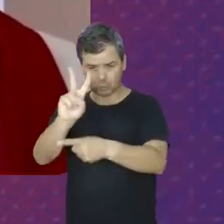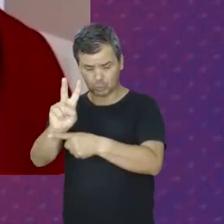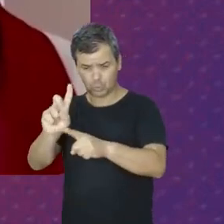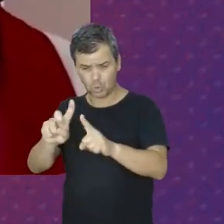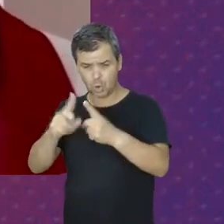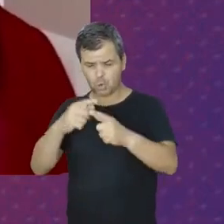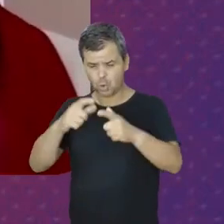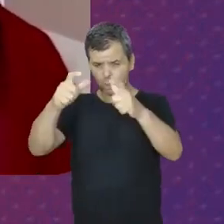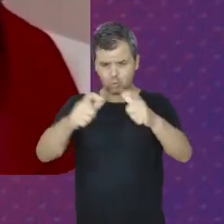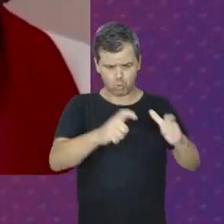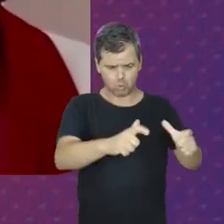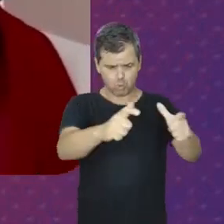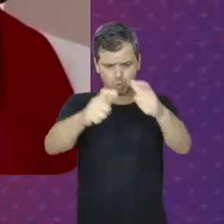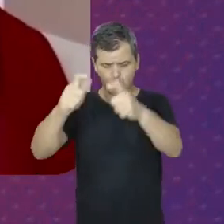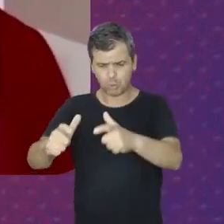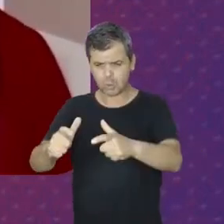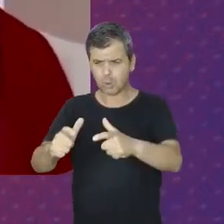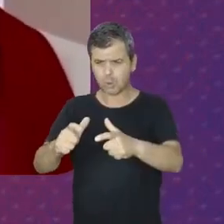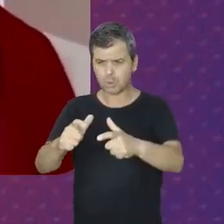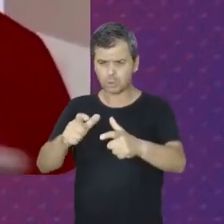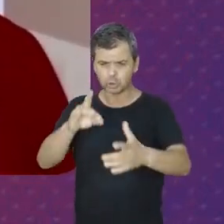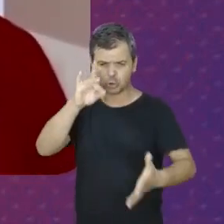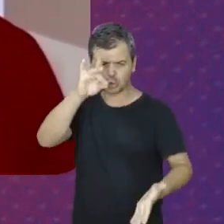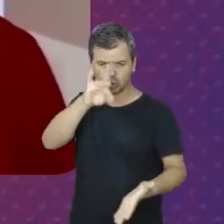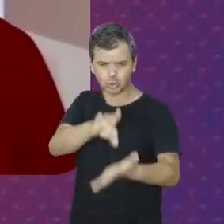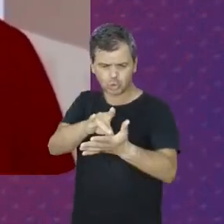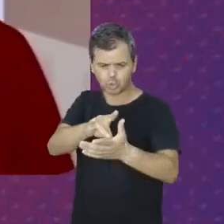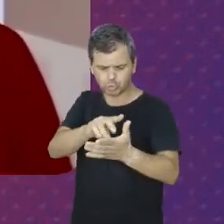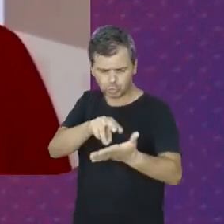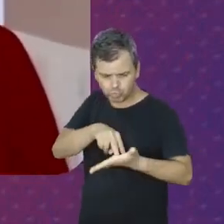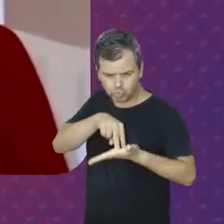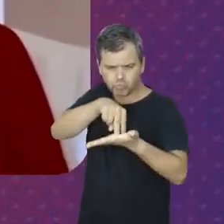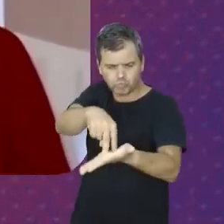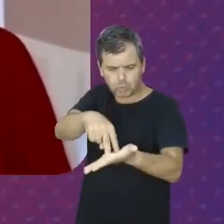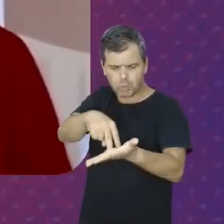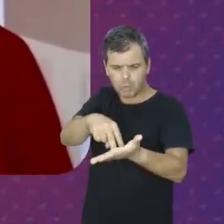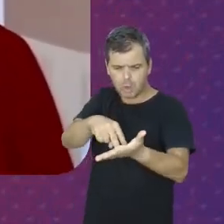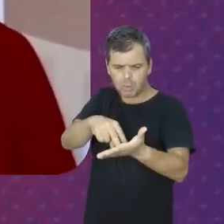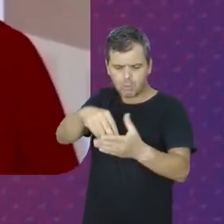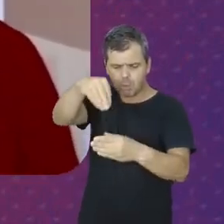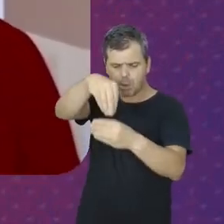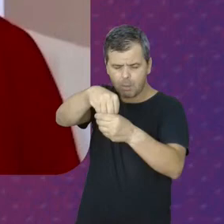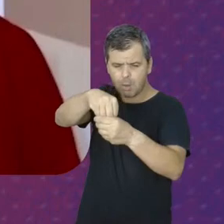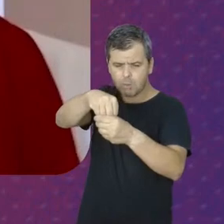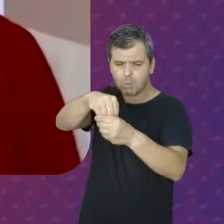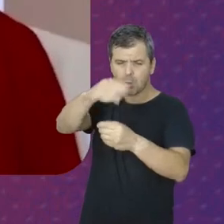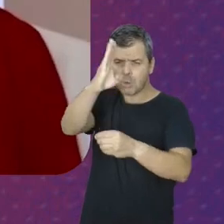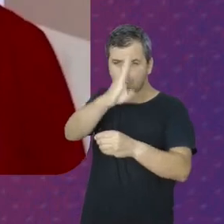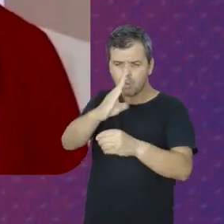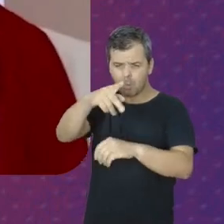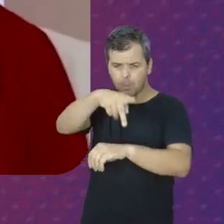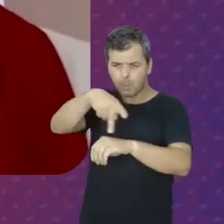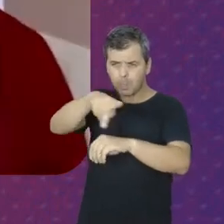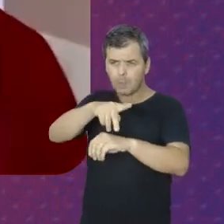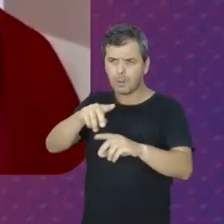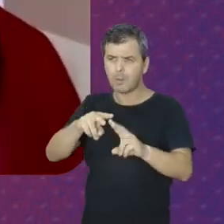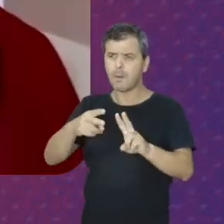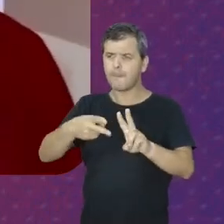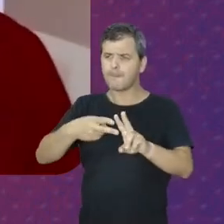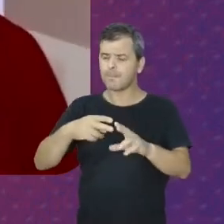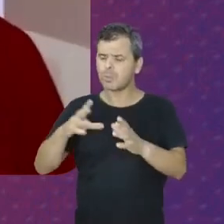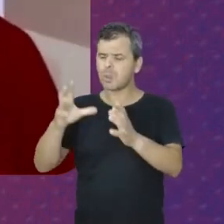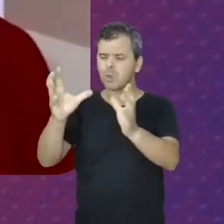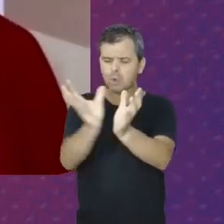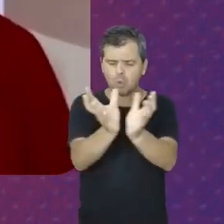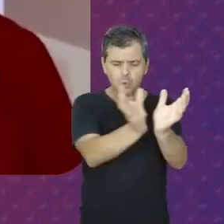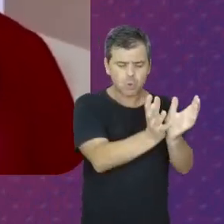defendem espaços absolutamente de resistência no interior do nosso país, que são os nossos quilombos, tanto